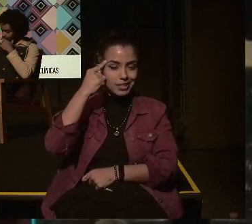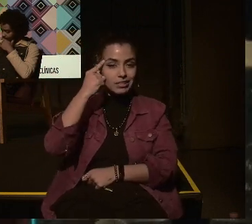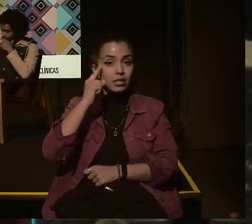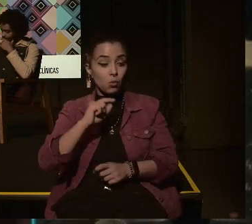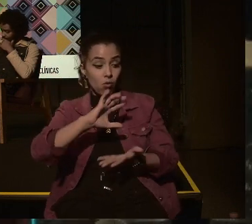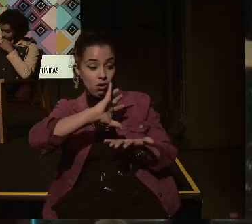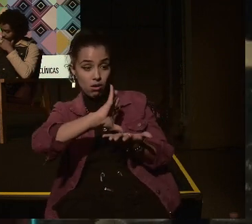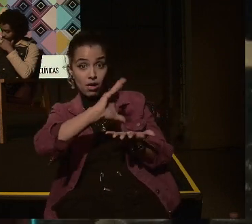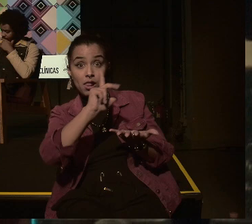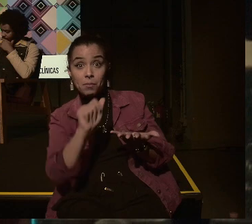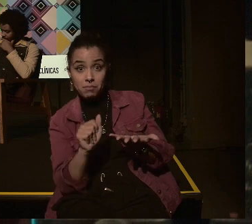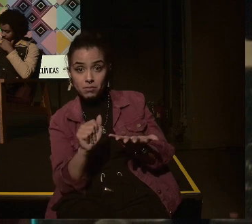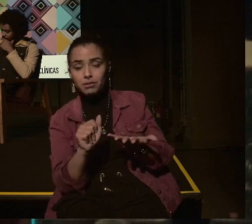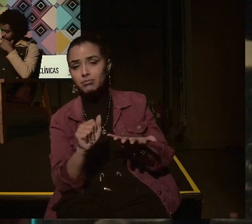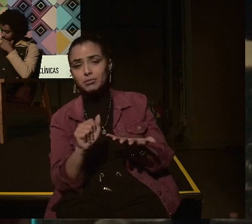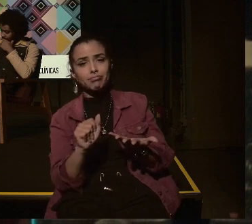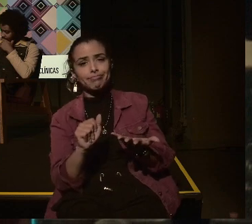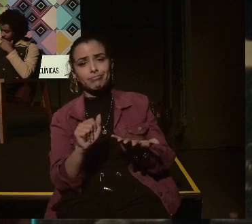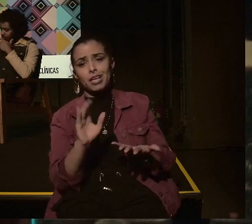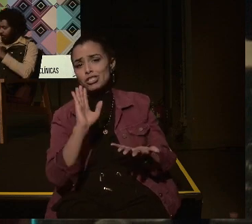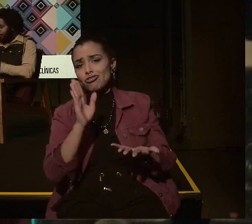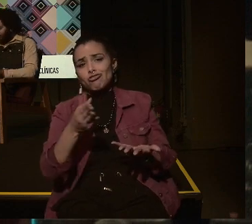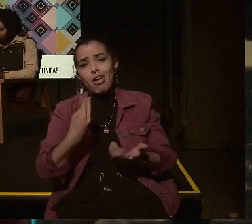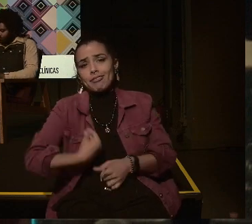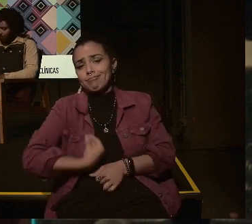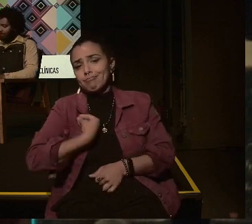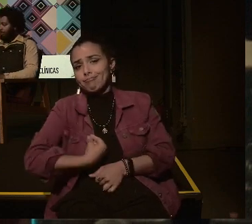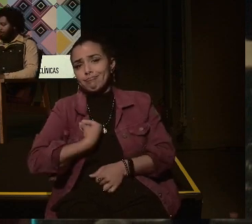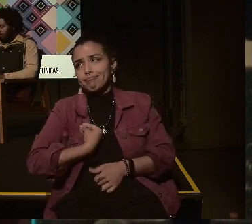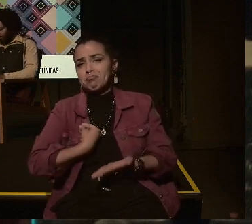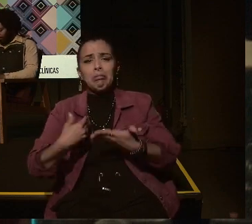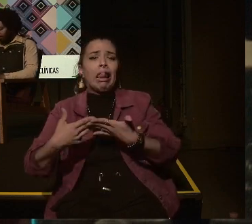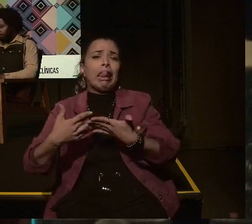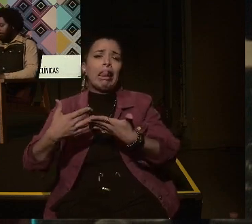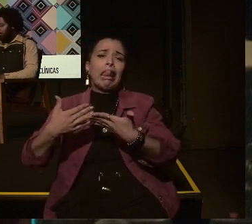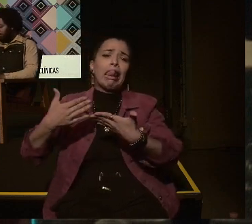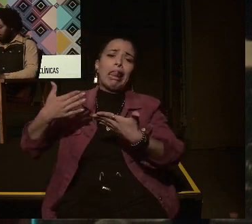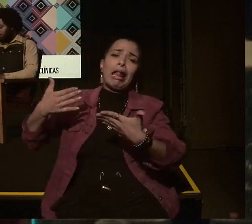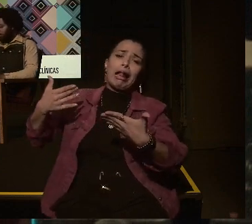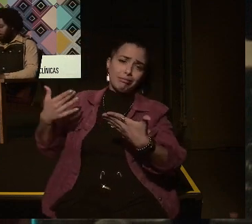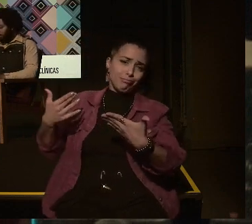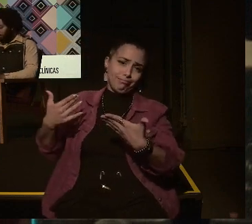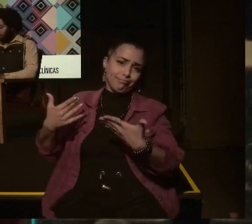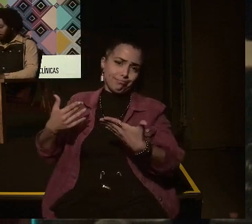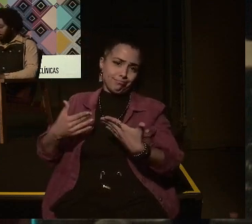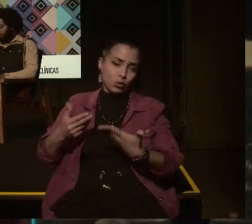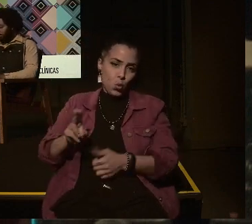que está antes do Sesc, que está antes de Laura Kwame e evidentemente, a mim.